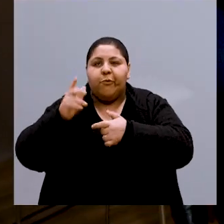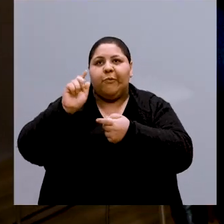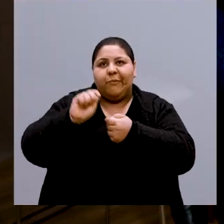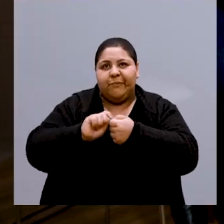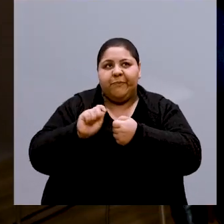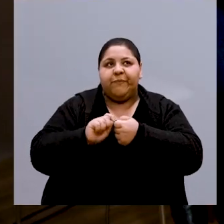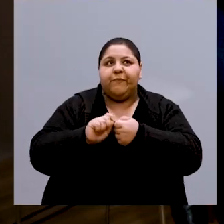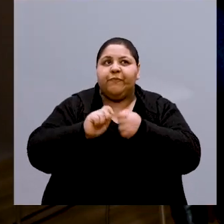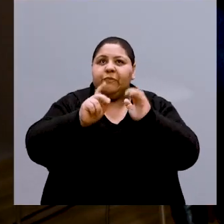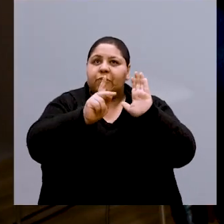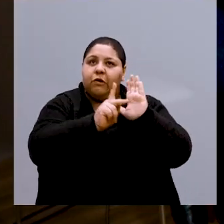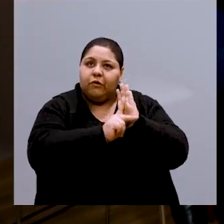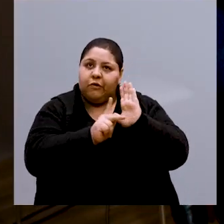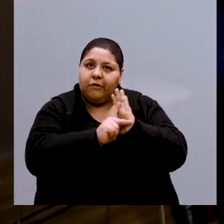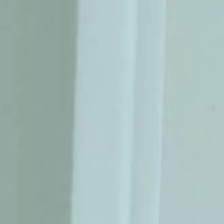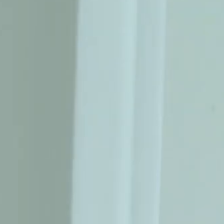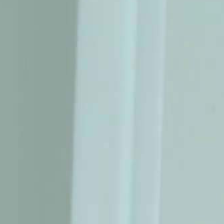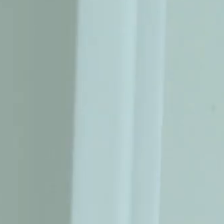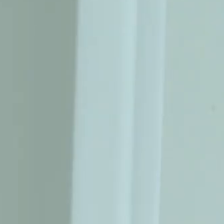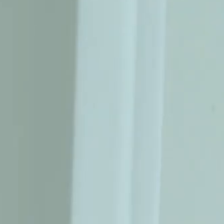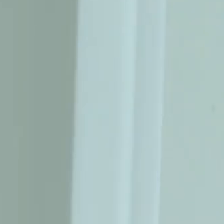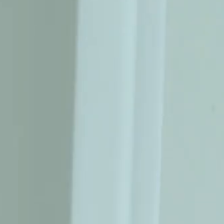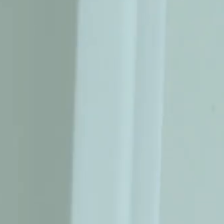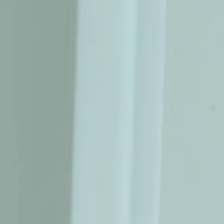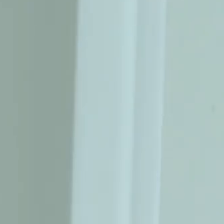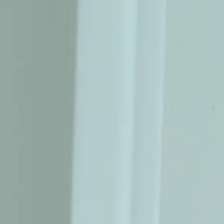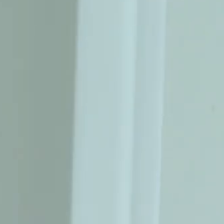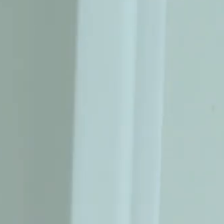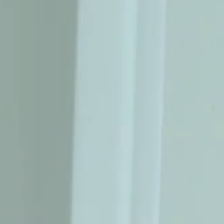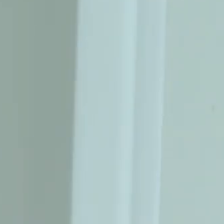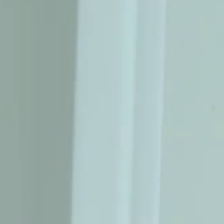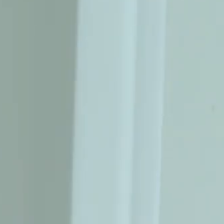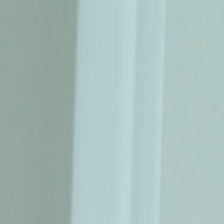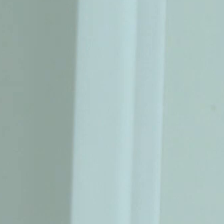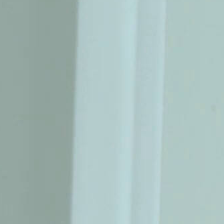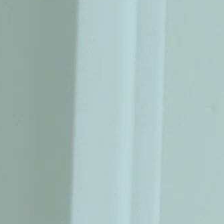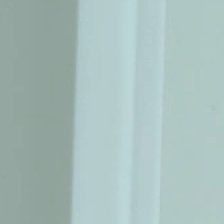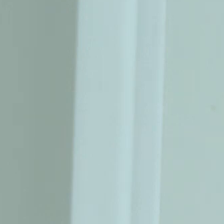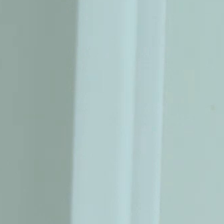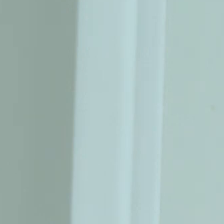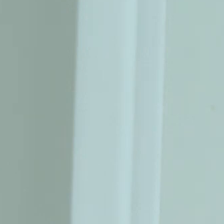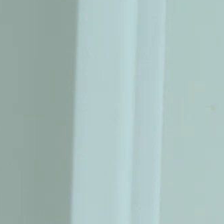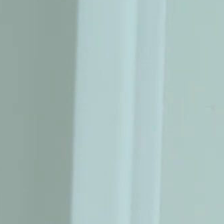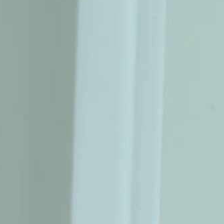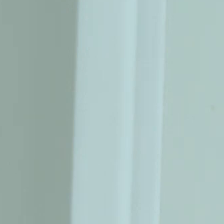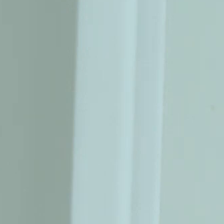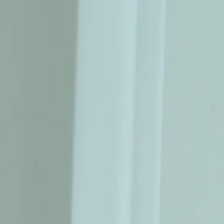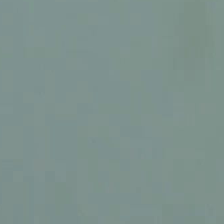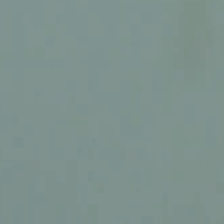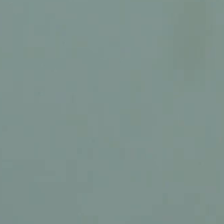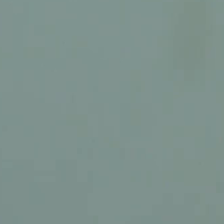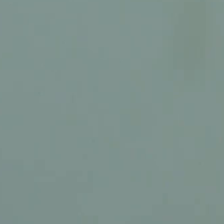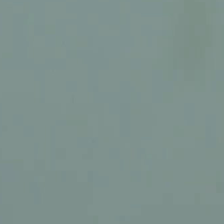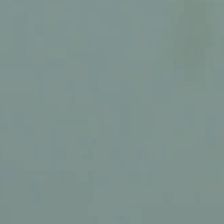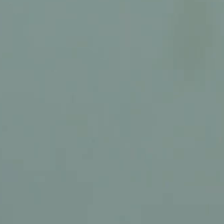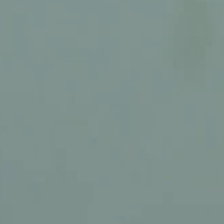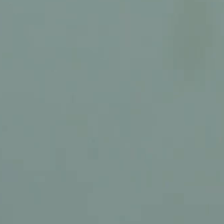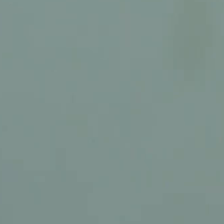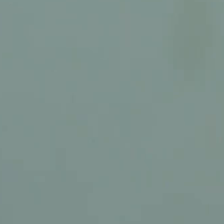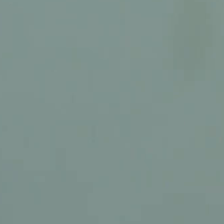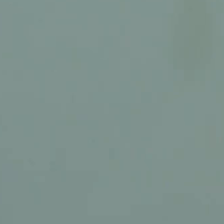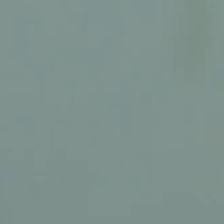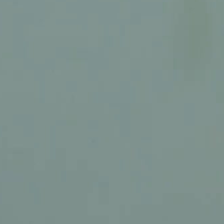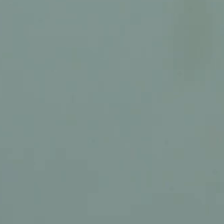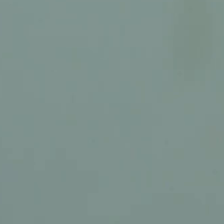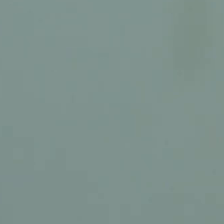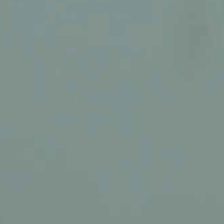pedir que a gente fizesse um protocolo, né, de um projeto de lei para a Semana Municipal de Incentivo ao Aleitamento Materno. A gente sabe que é uma semana que existe,